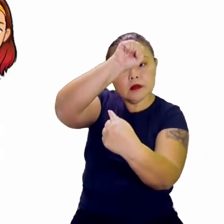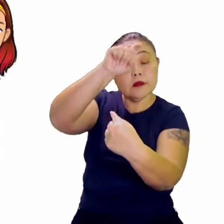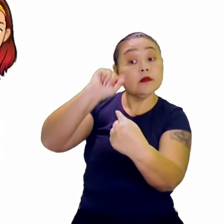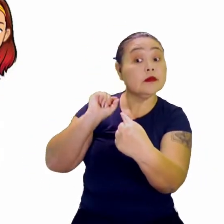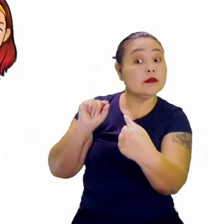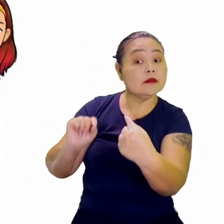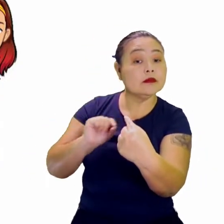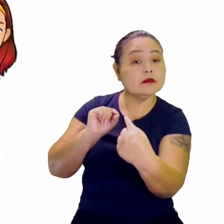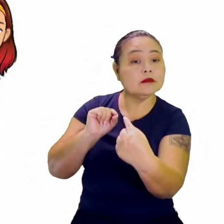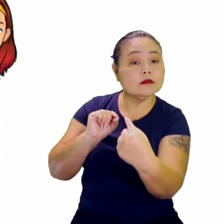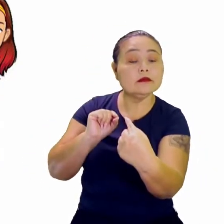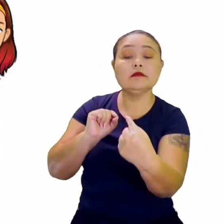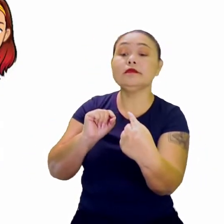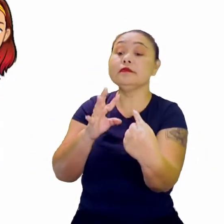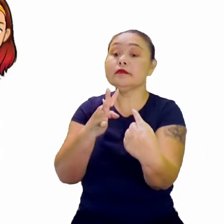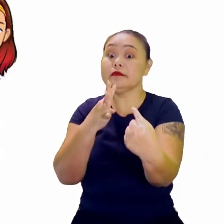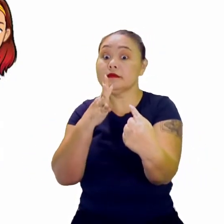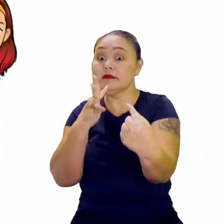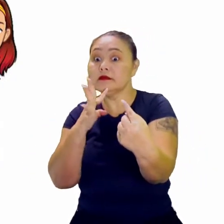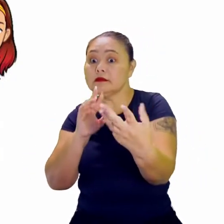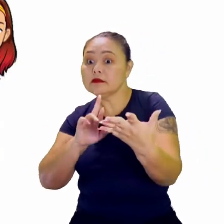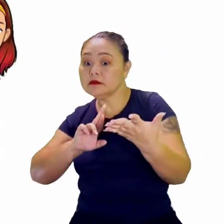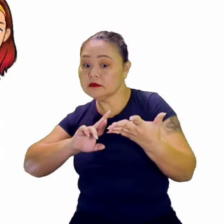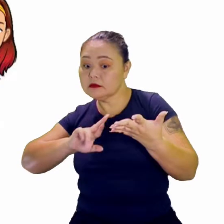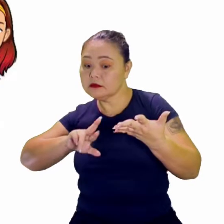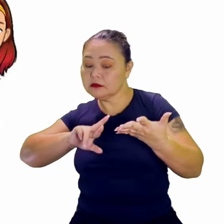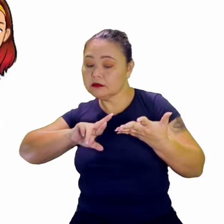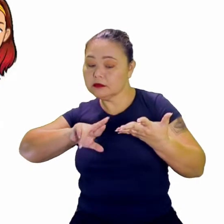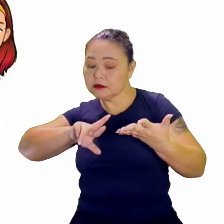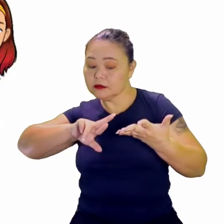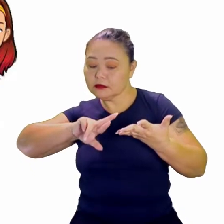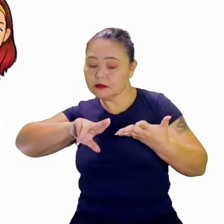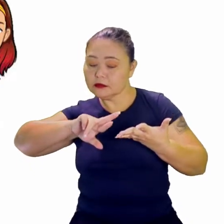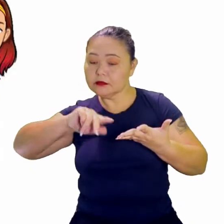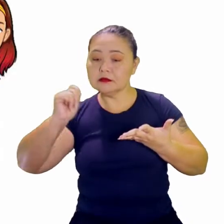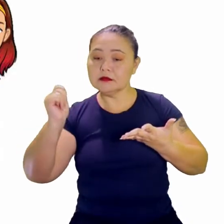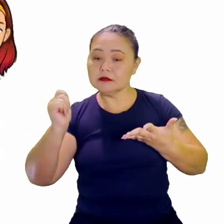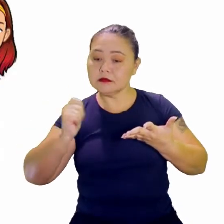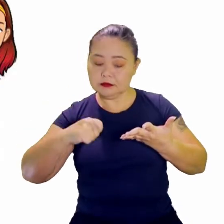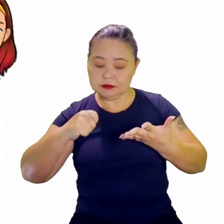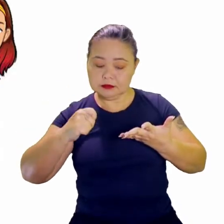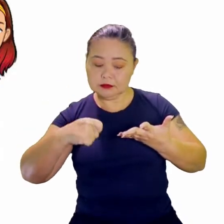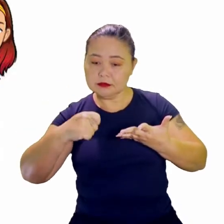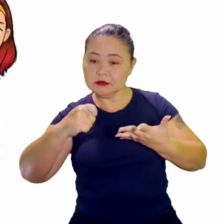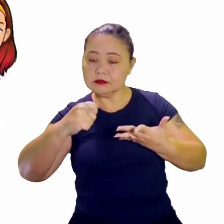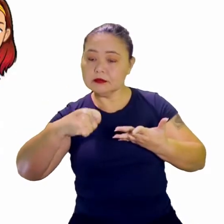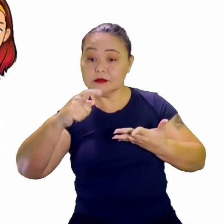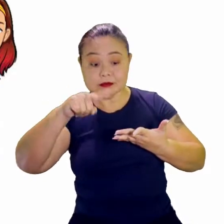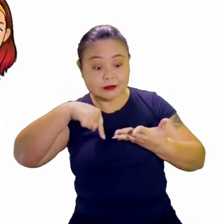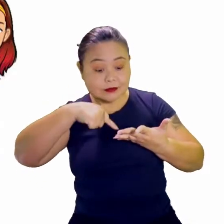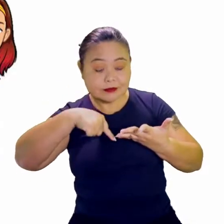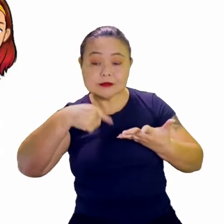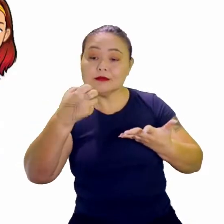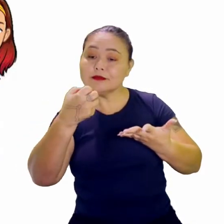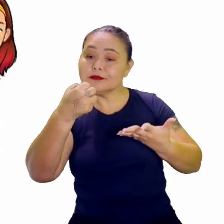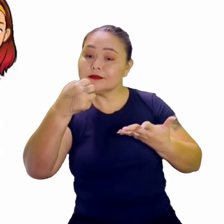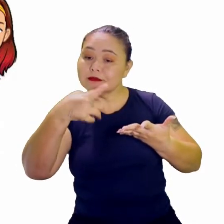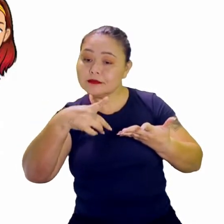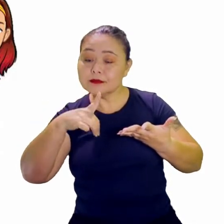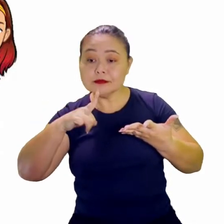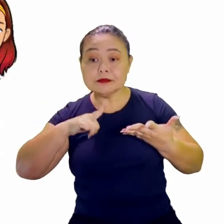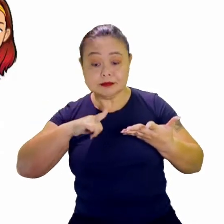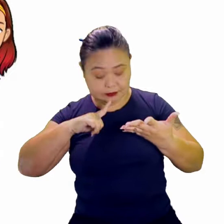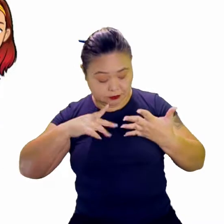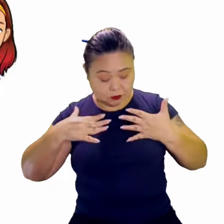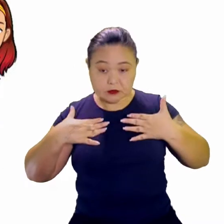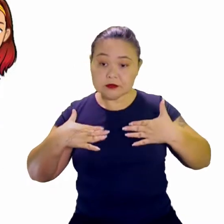aprendizagem? Reconhecer as diversas possibilidades e benefícios de manter o